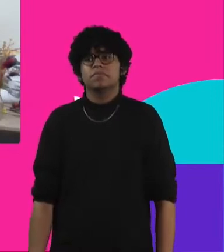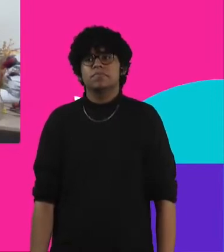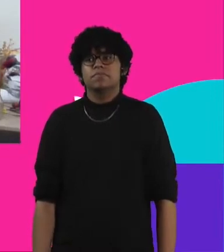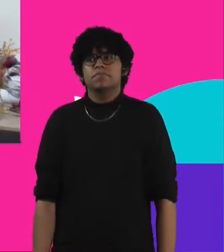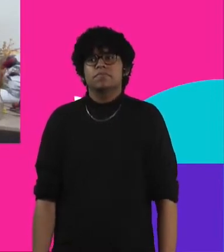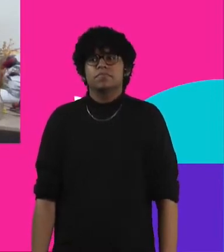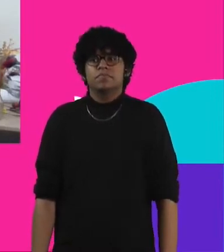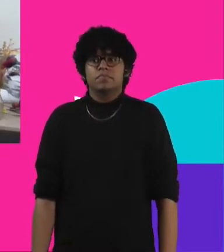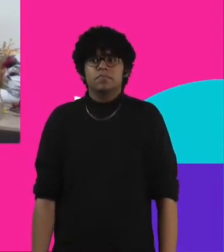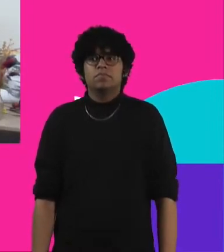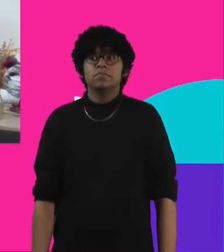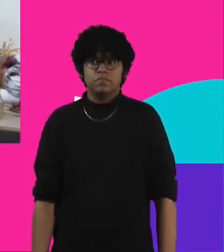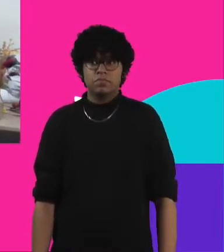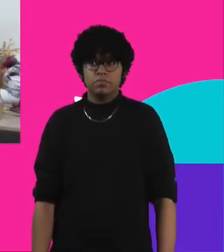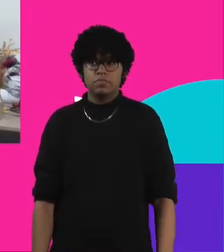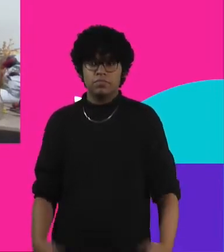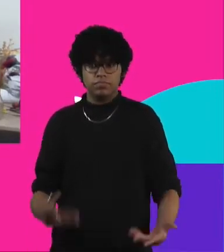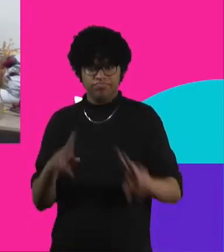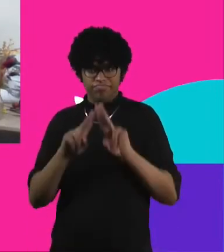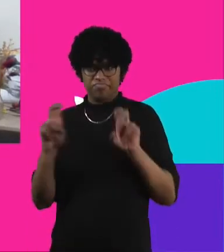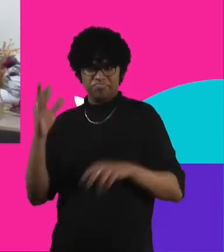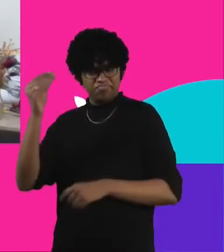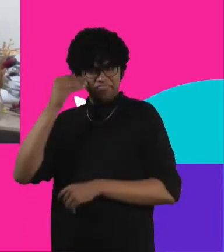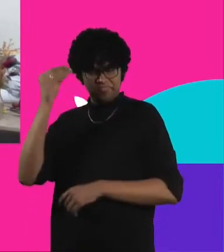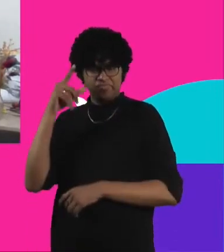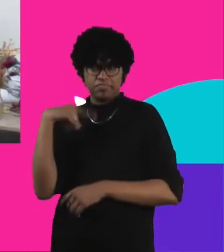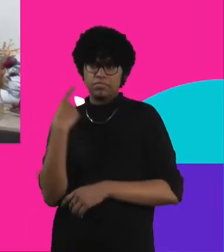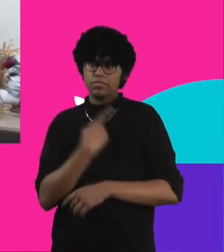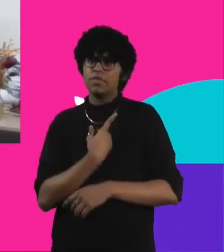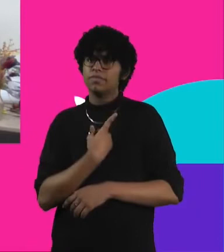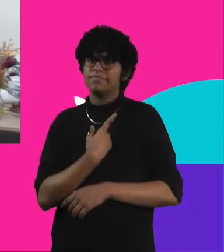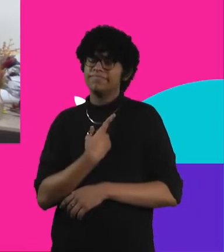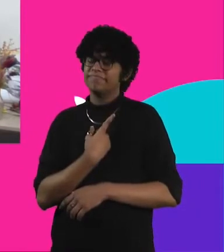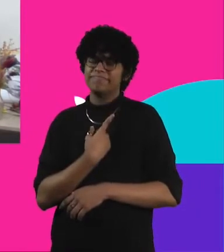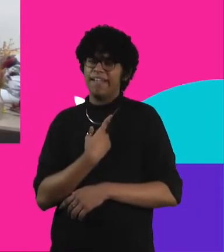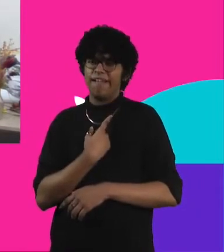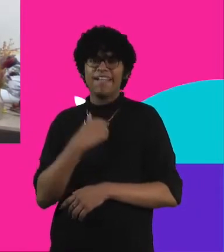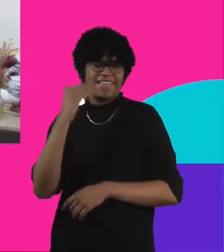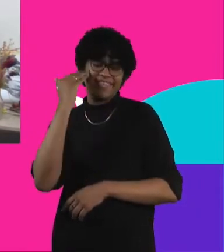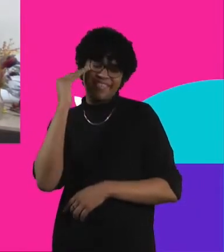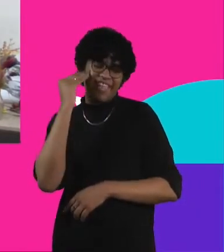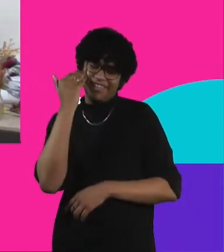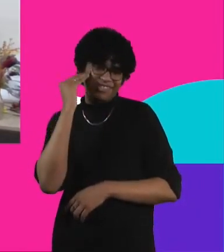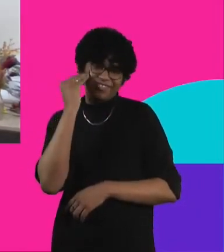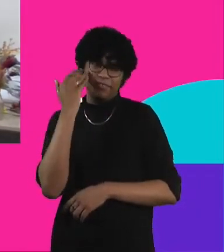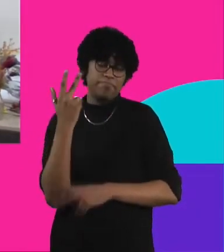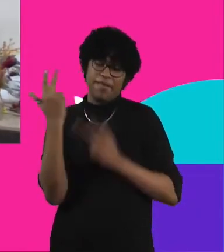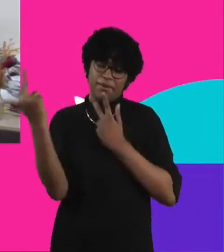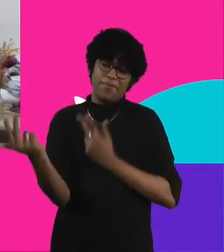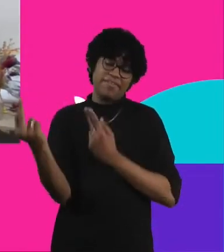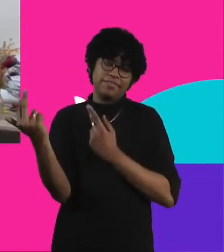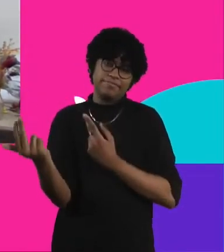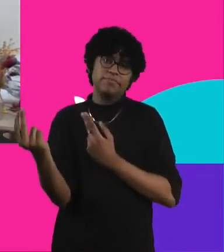Assim, falando um pouquinho da experiência que a gente tem aqui, pessoal, dá para sentir um pouco o drama, chamar assim, do Instituto Sabin, porque é que nem a gente.